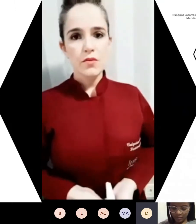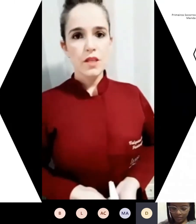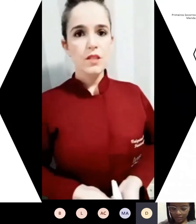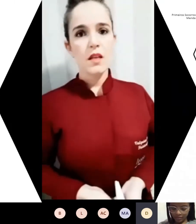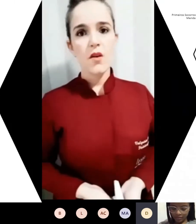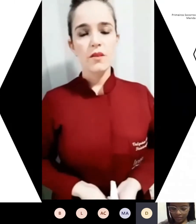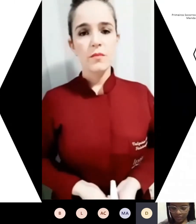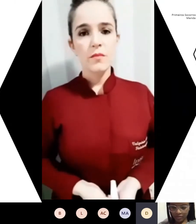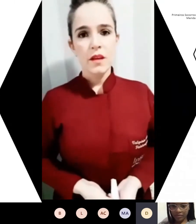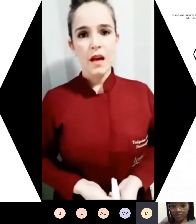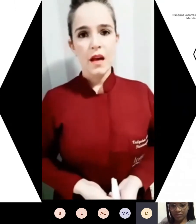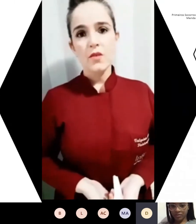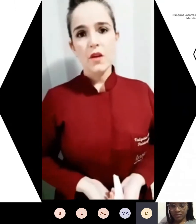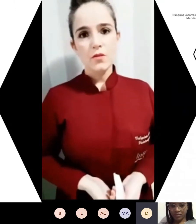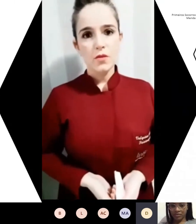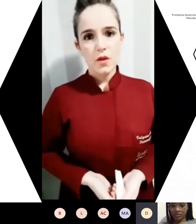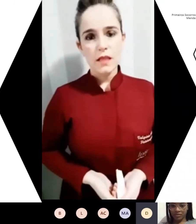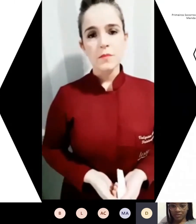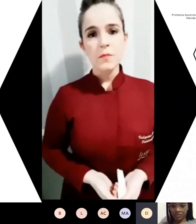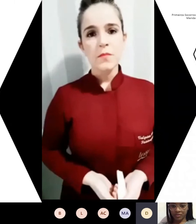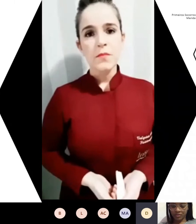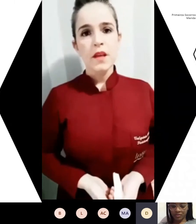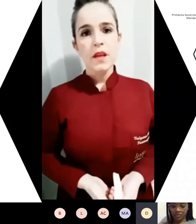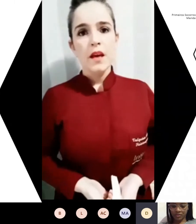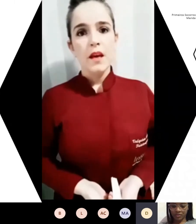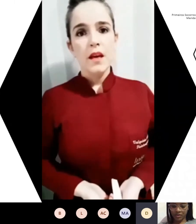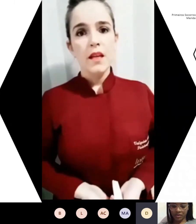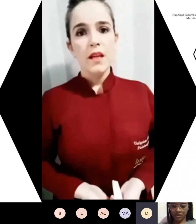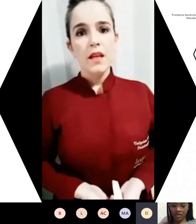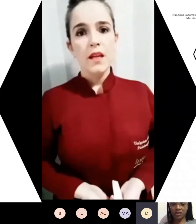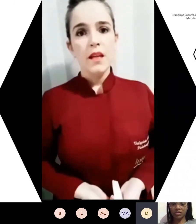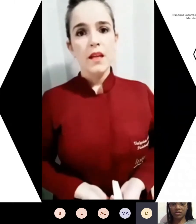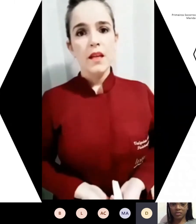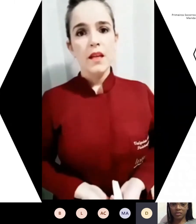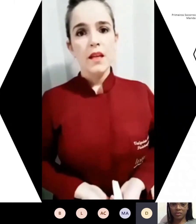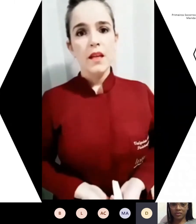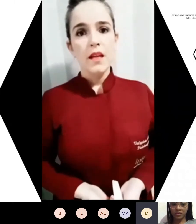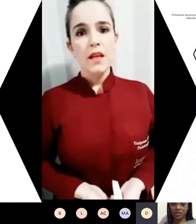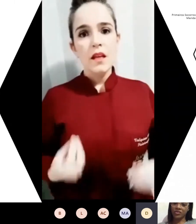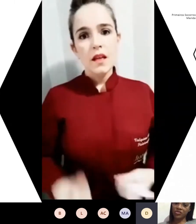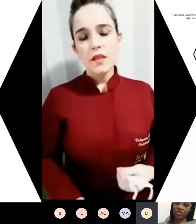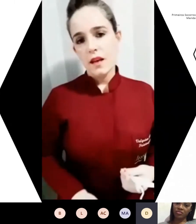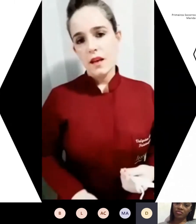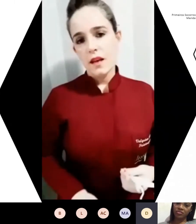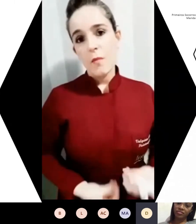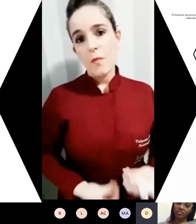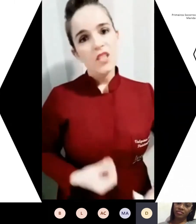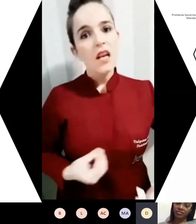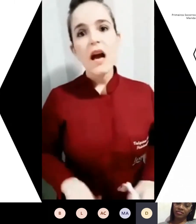Tá conseguindo ouvir? Não. Não. Sim. Não, o vídeo